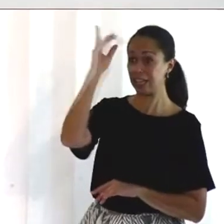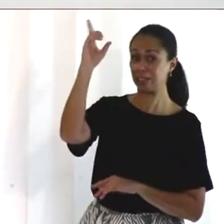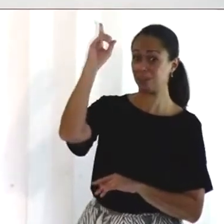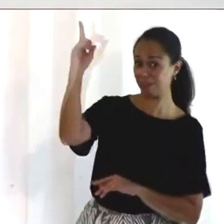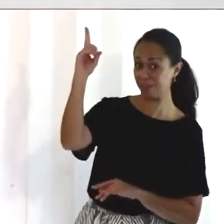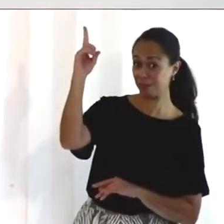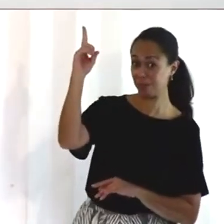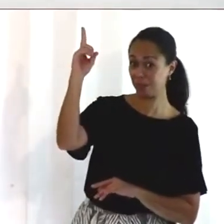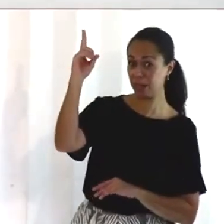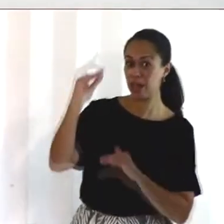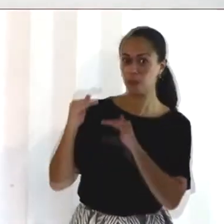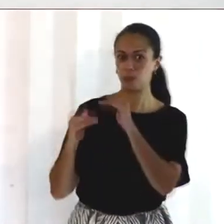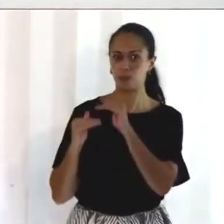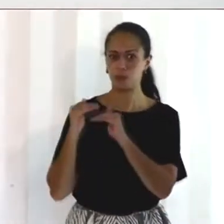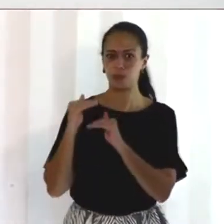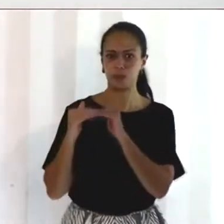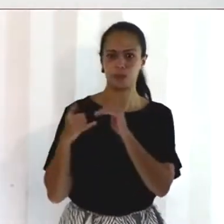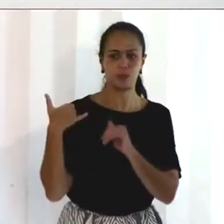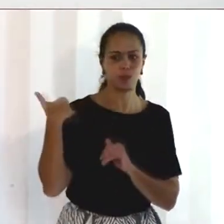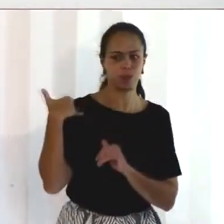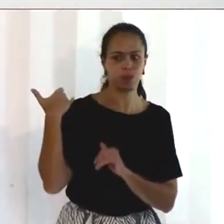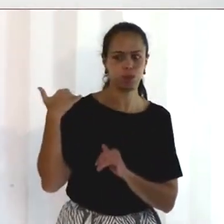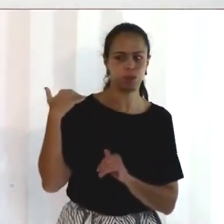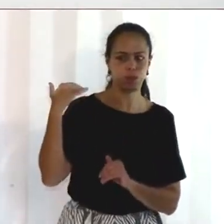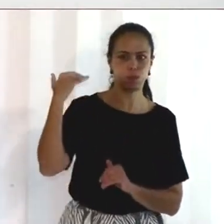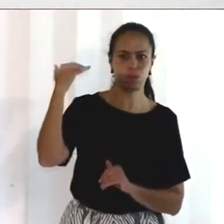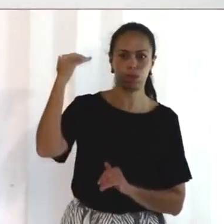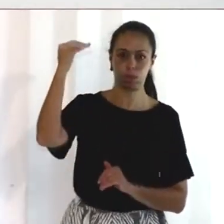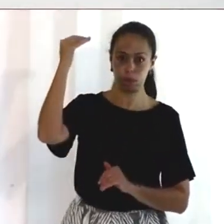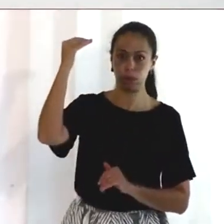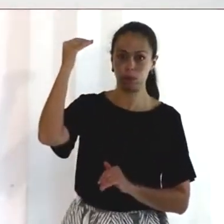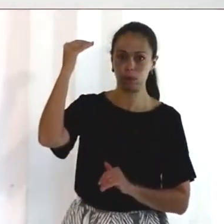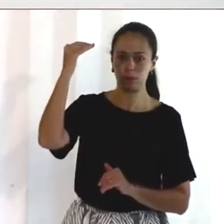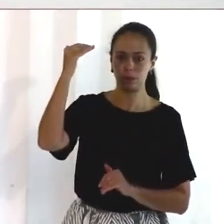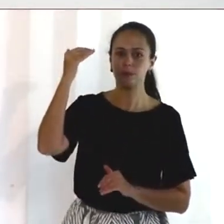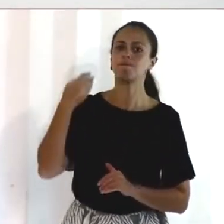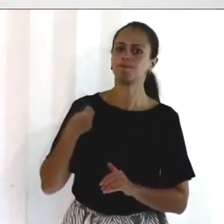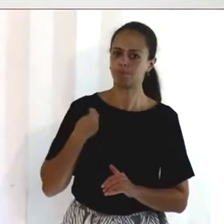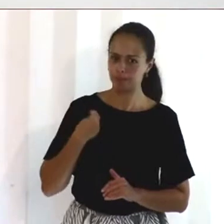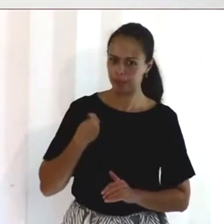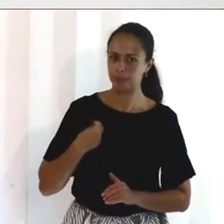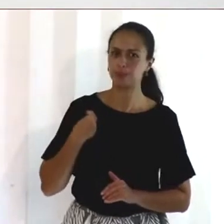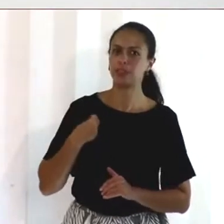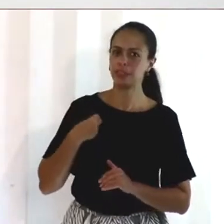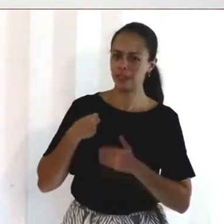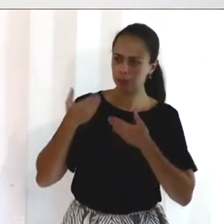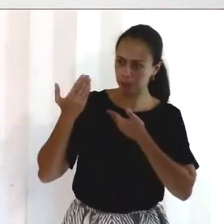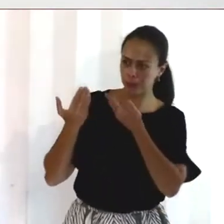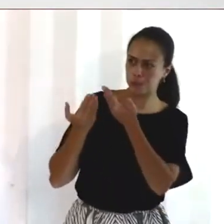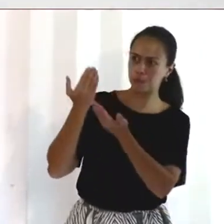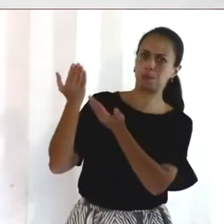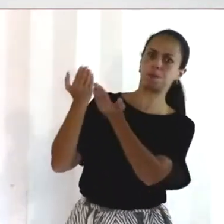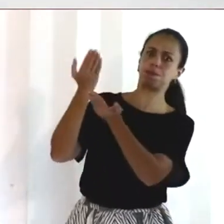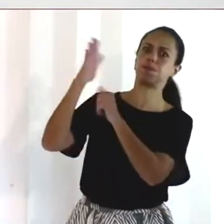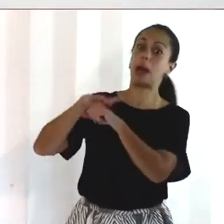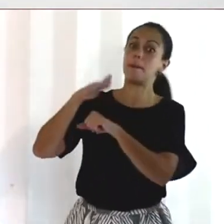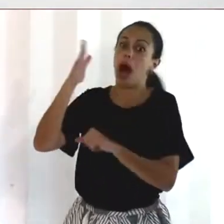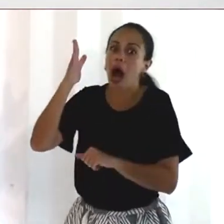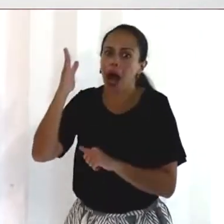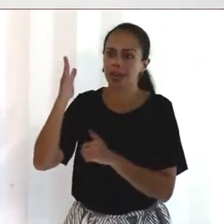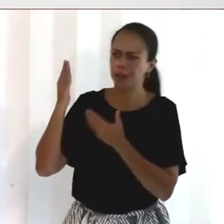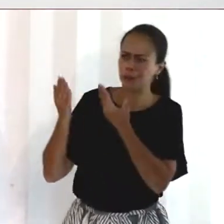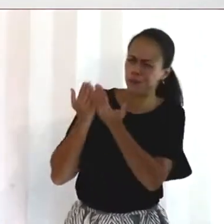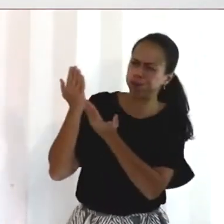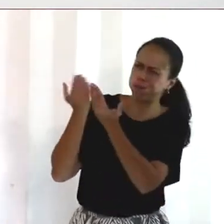você é. Bom, a partir desses três desenhos, eu volto aqui com os adultos para a